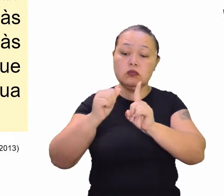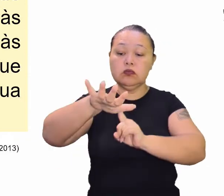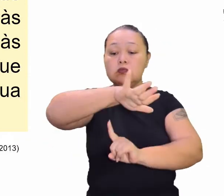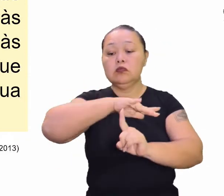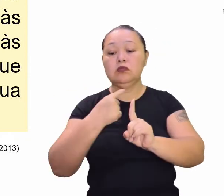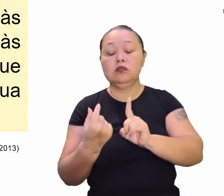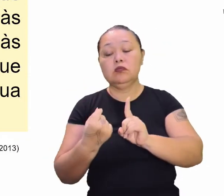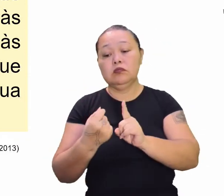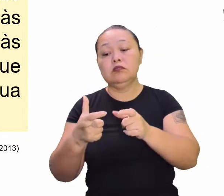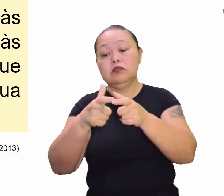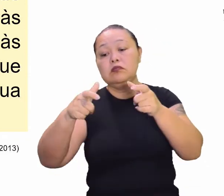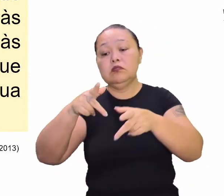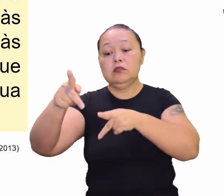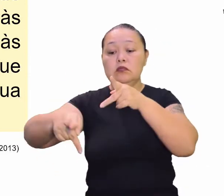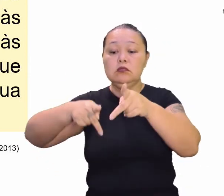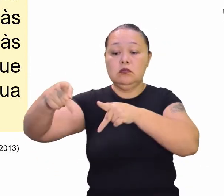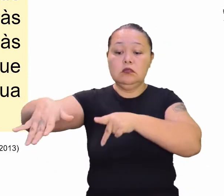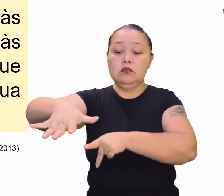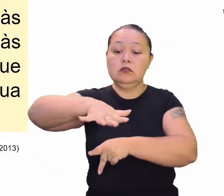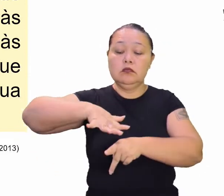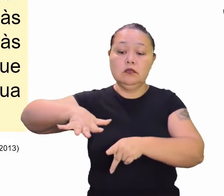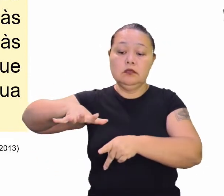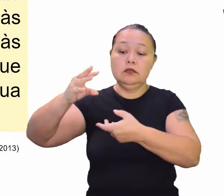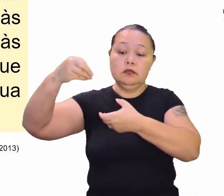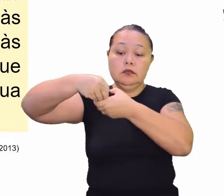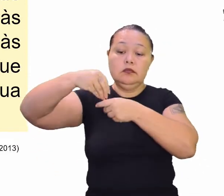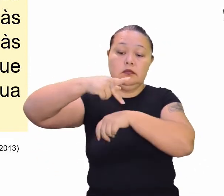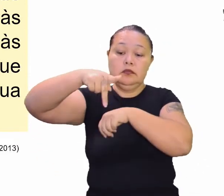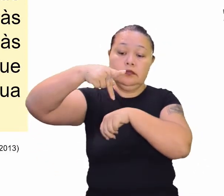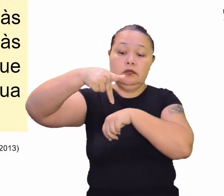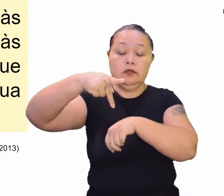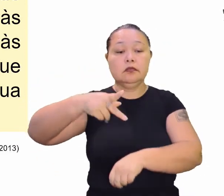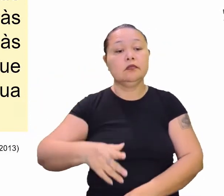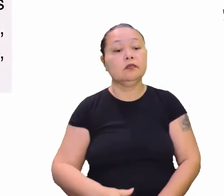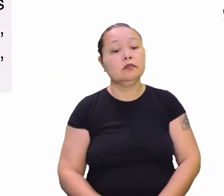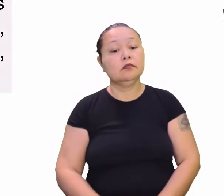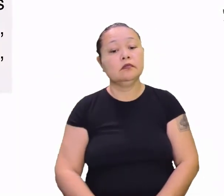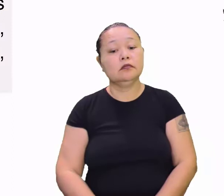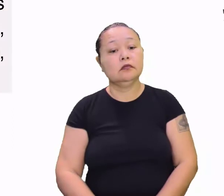socioeconômica em grande parte da população desses países.